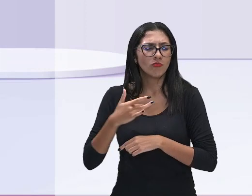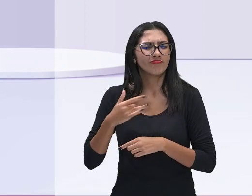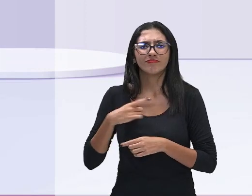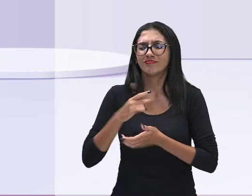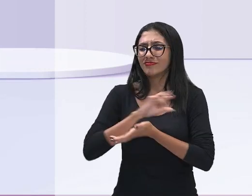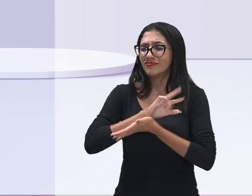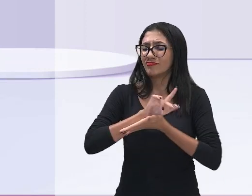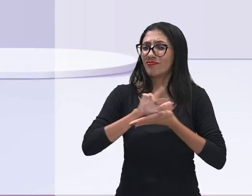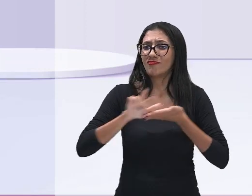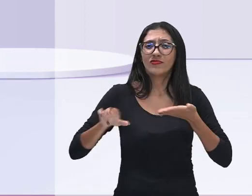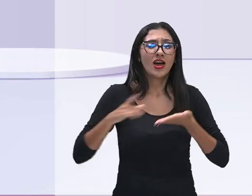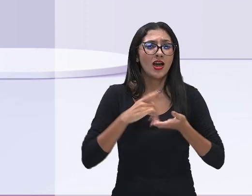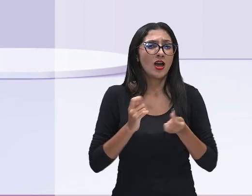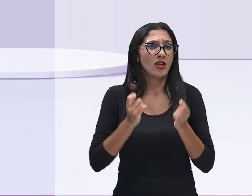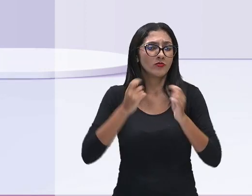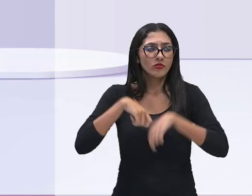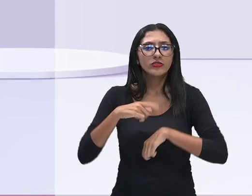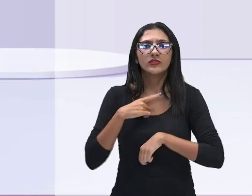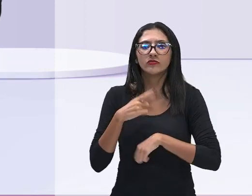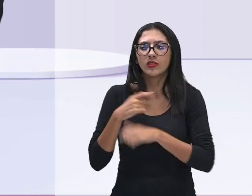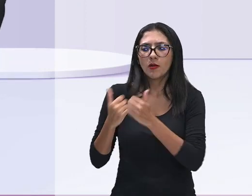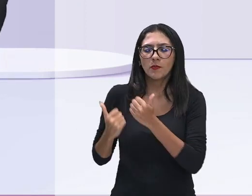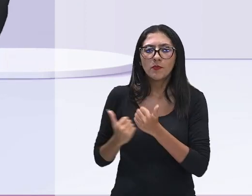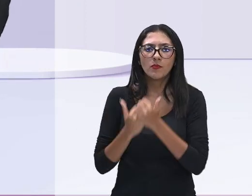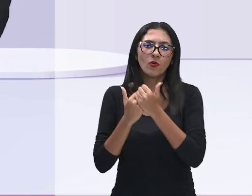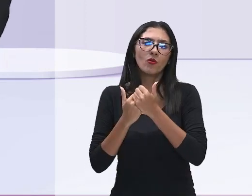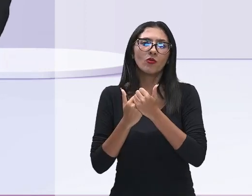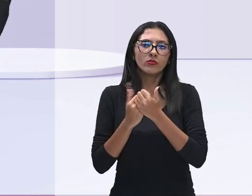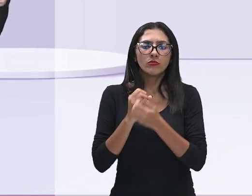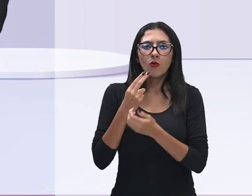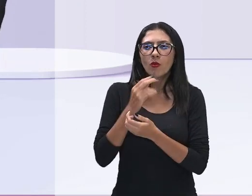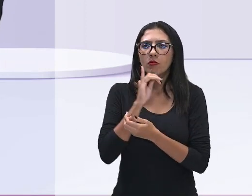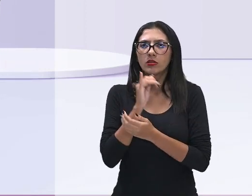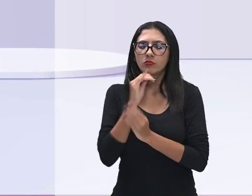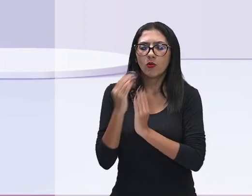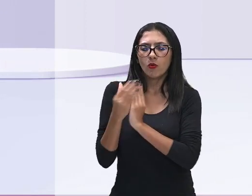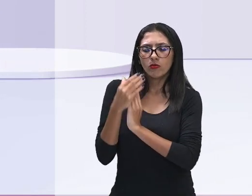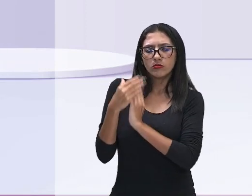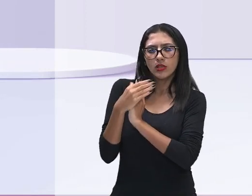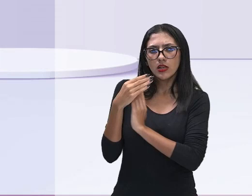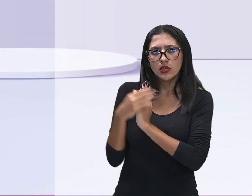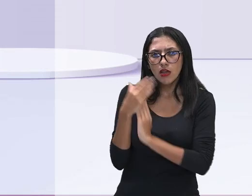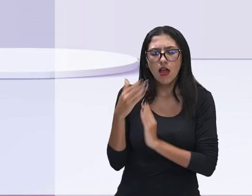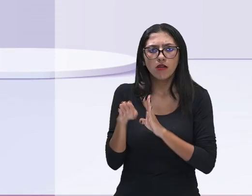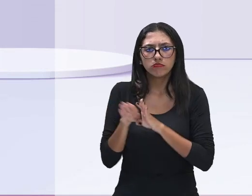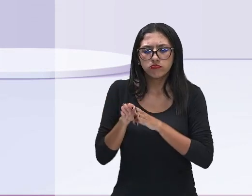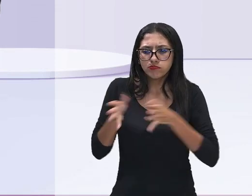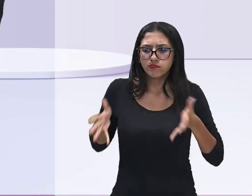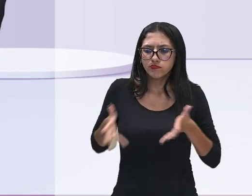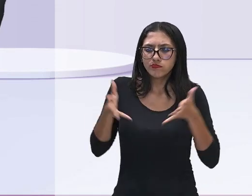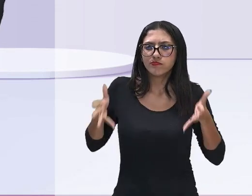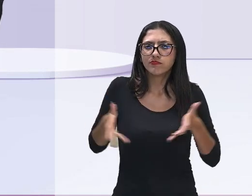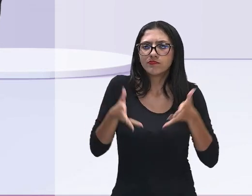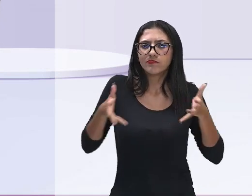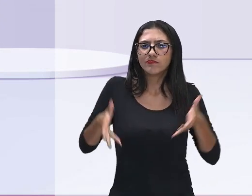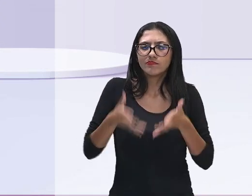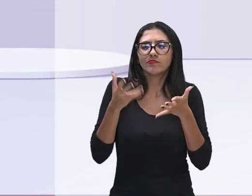pessoas que podem oferecer apoio, orientação e encorajamento durante momentos